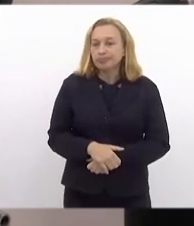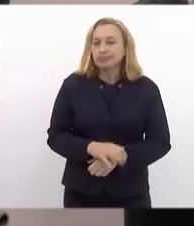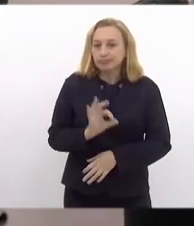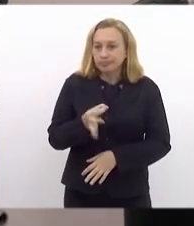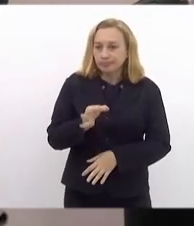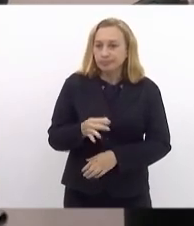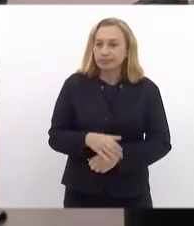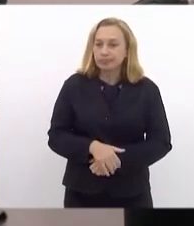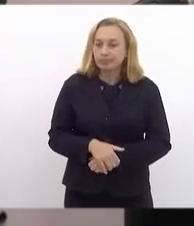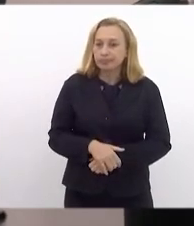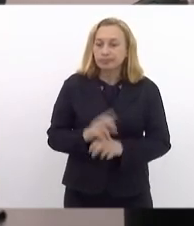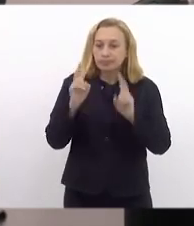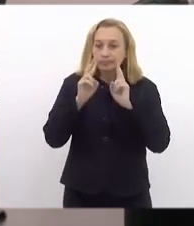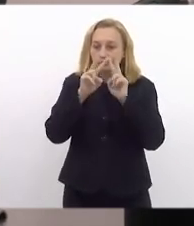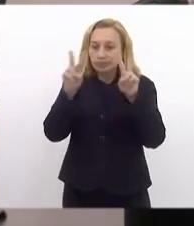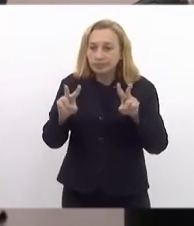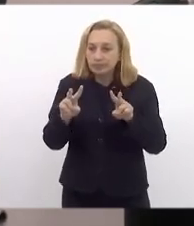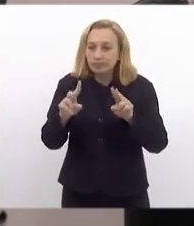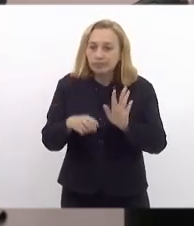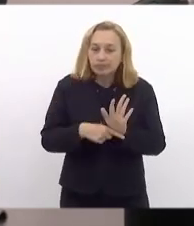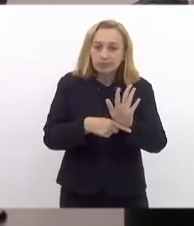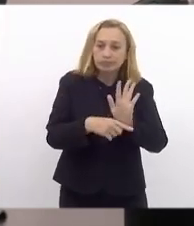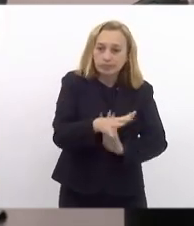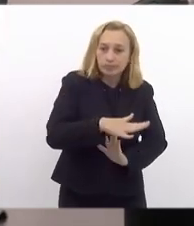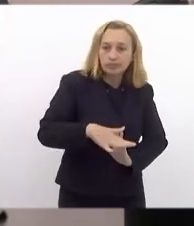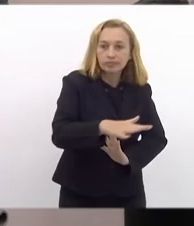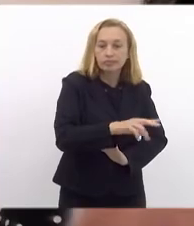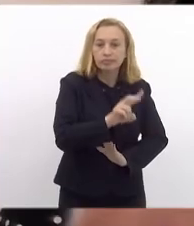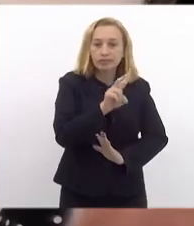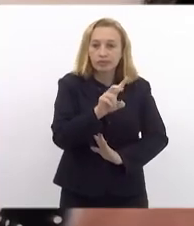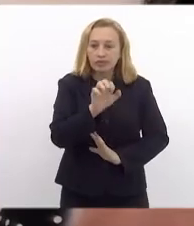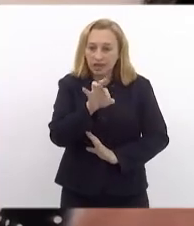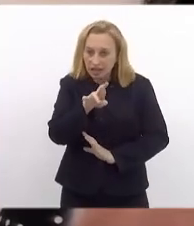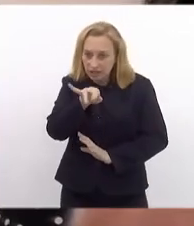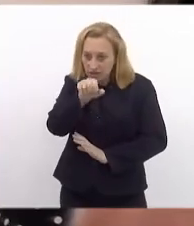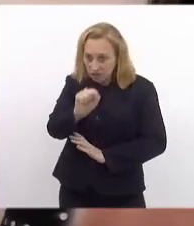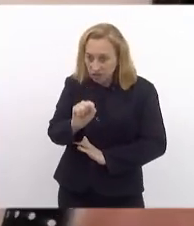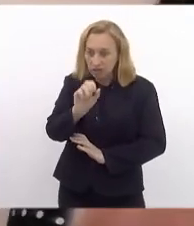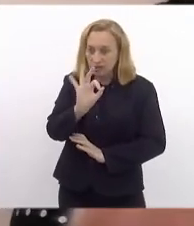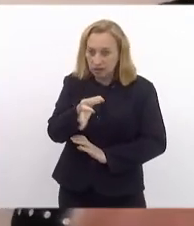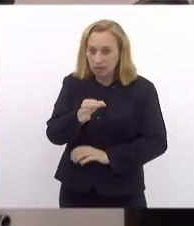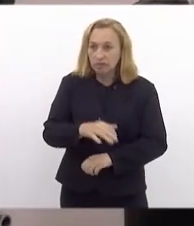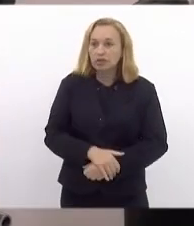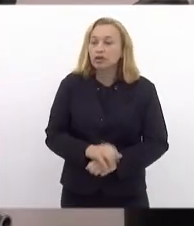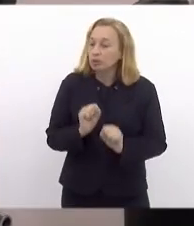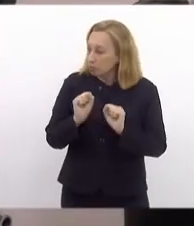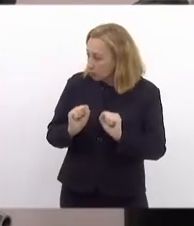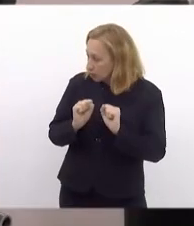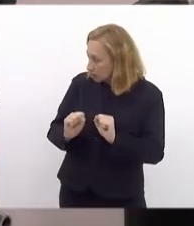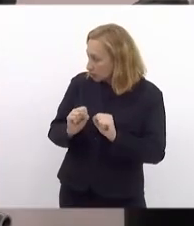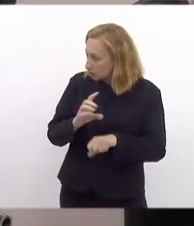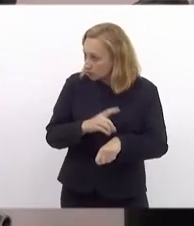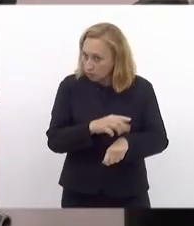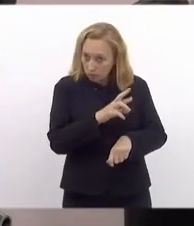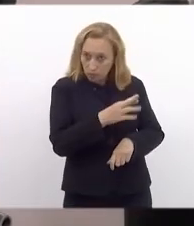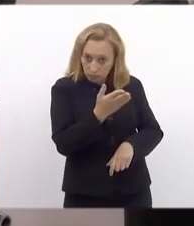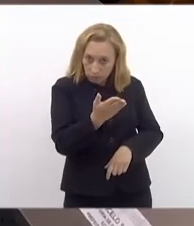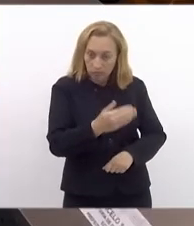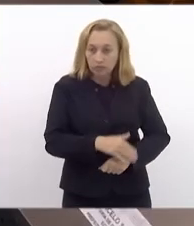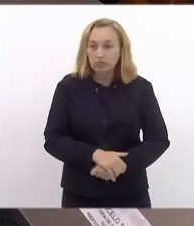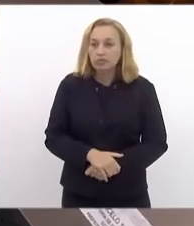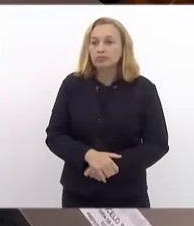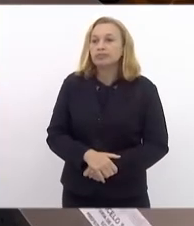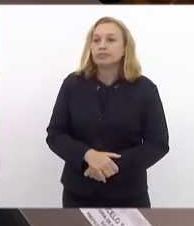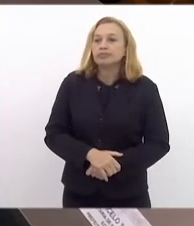especificamente visando atender o setor Varejista especificamente é possível Doutor Juliano